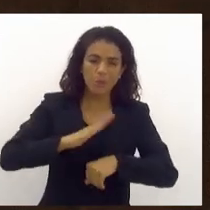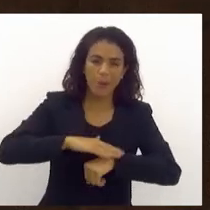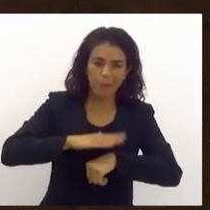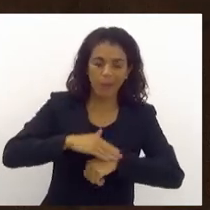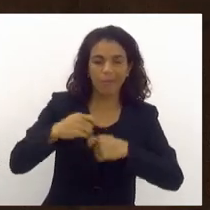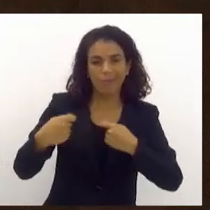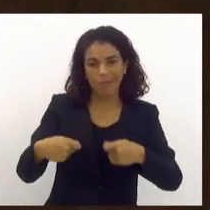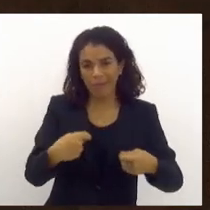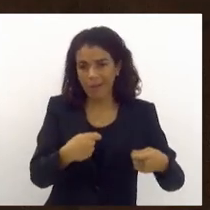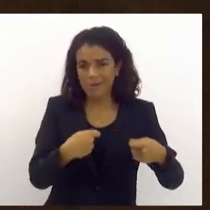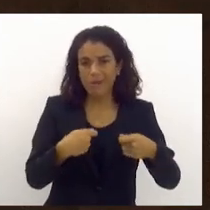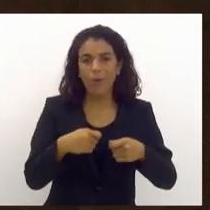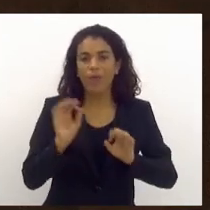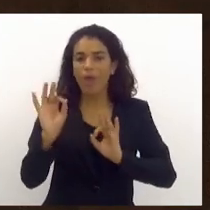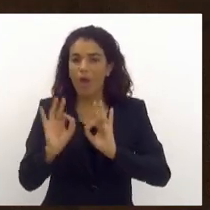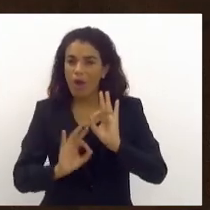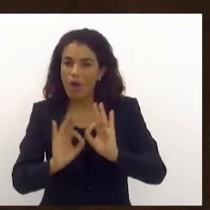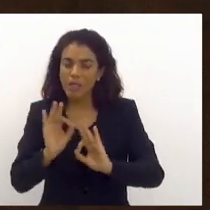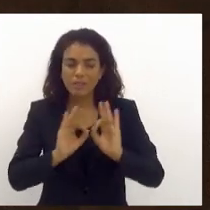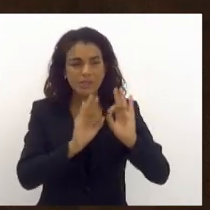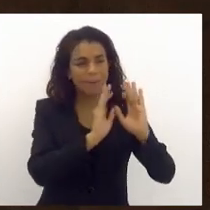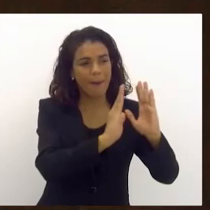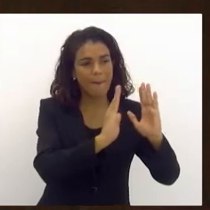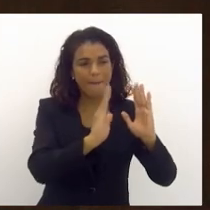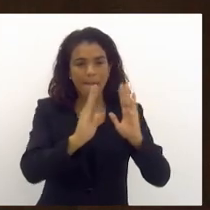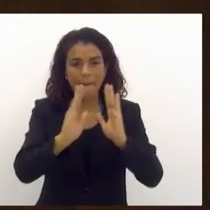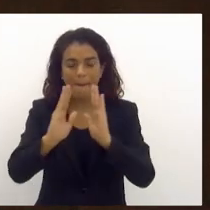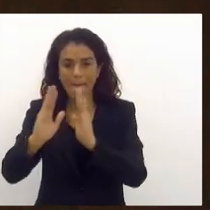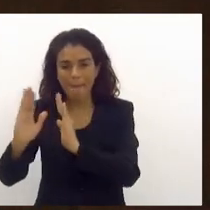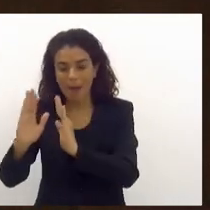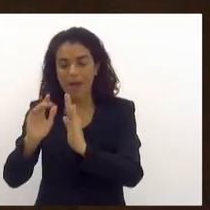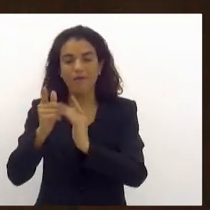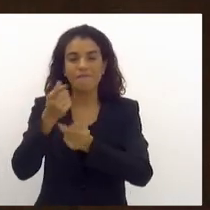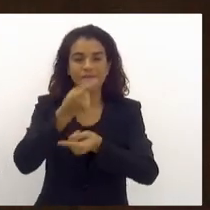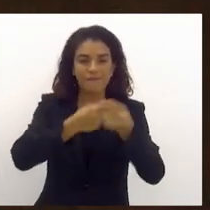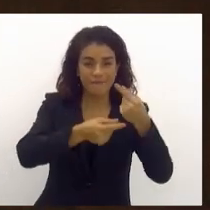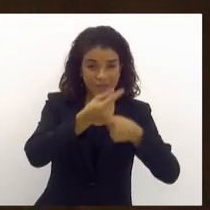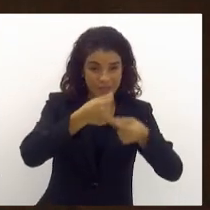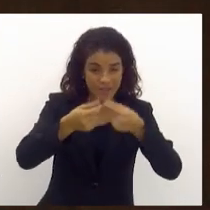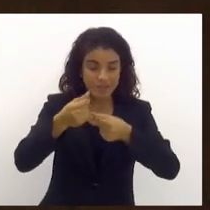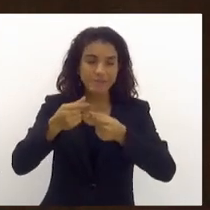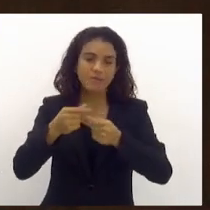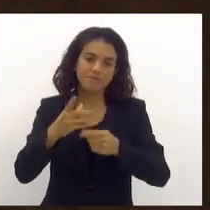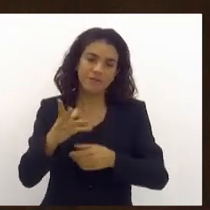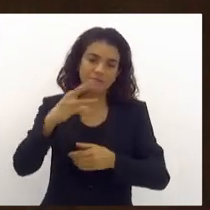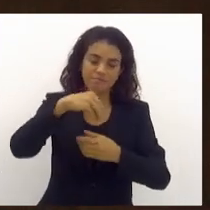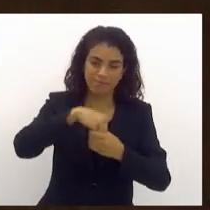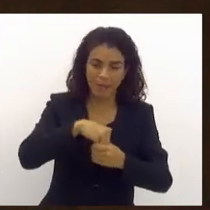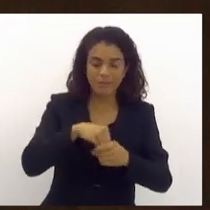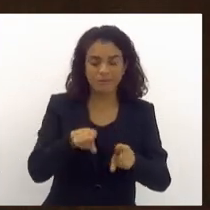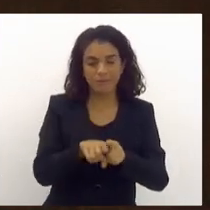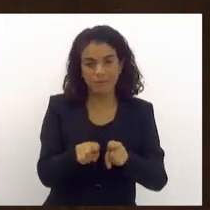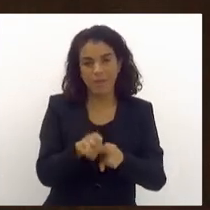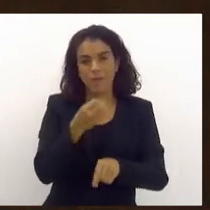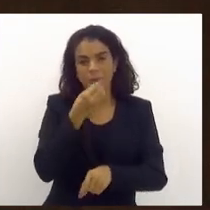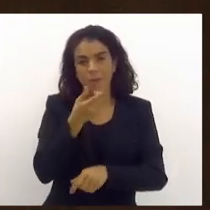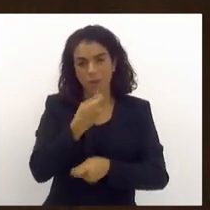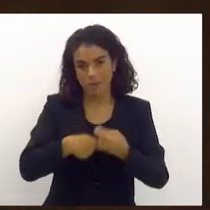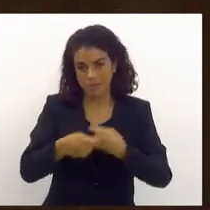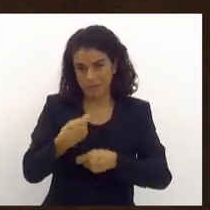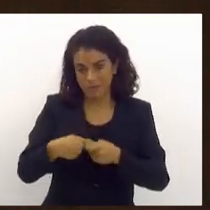necessário reorganizar. E reorganizar finanças faz parte também de uma boa